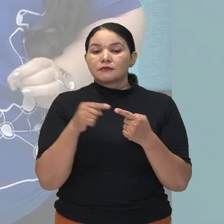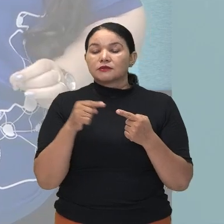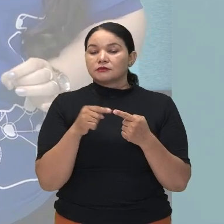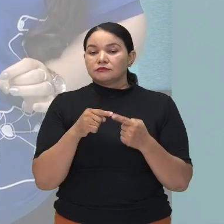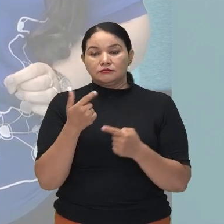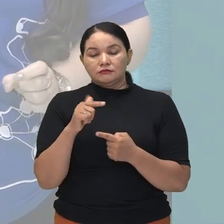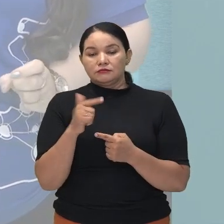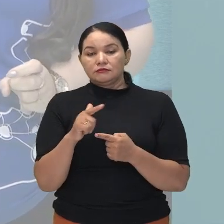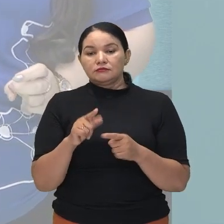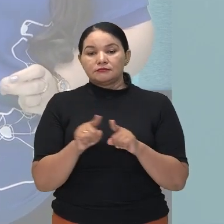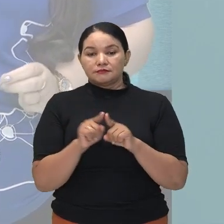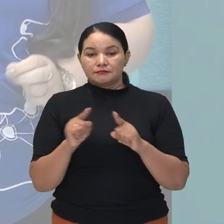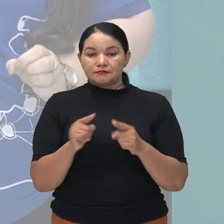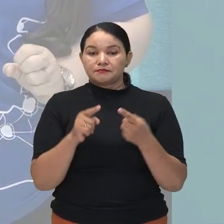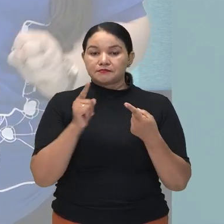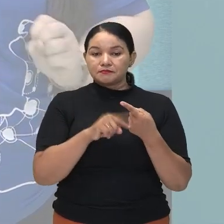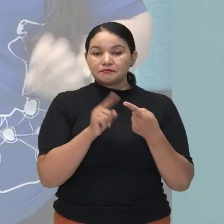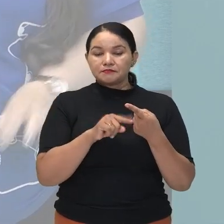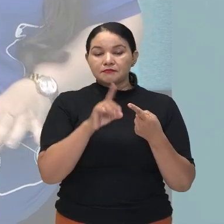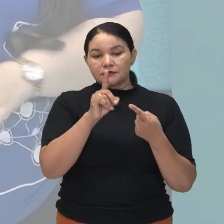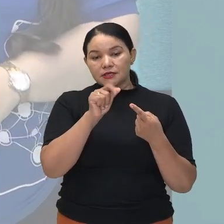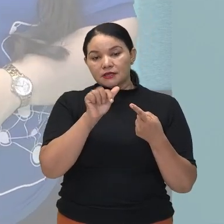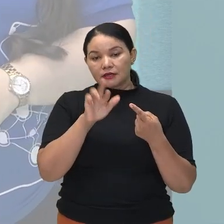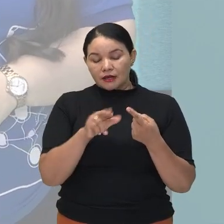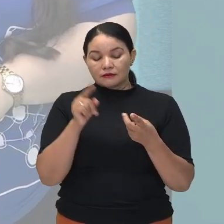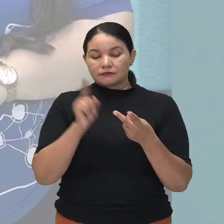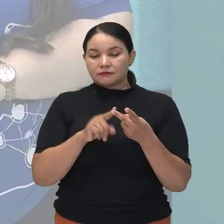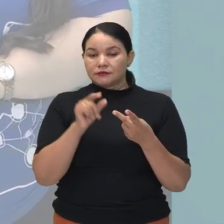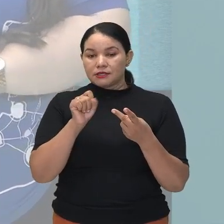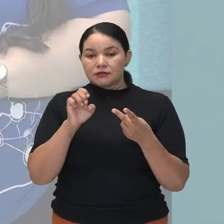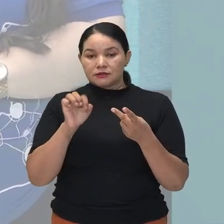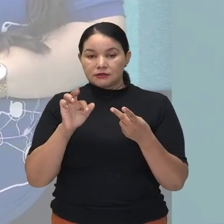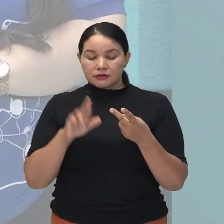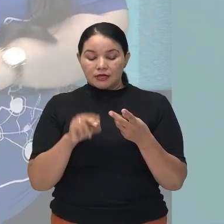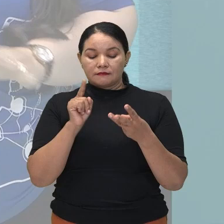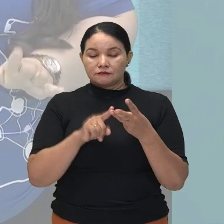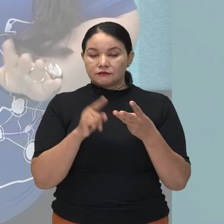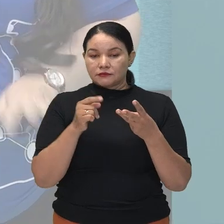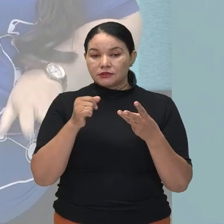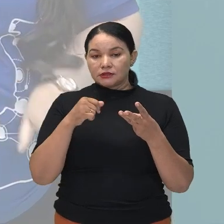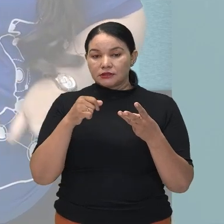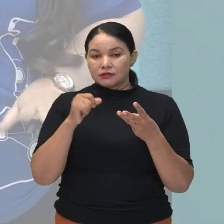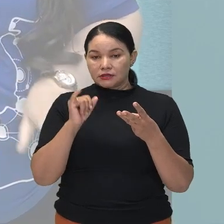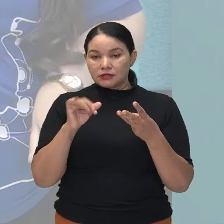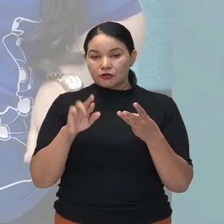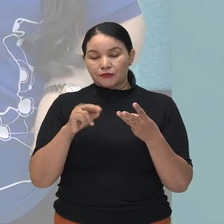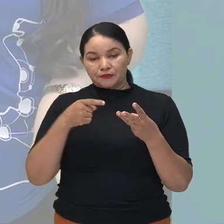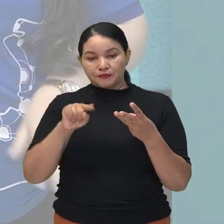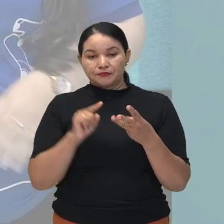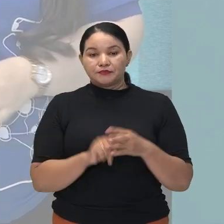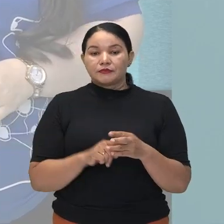verbo dar, ser e ir. E aqui na coluna do meio nós temos o verbo dar, di, diste, dio, dimos, distes,